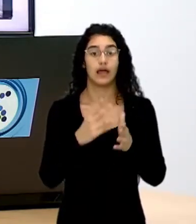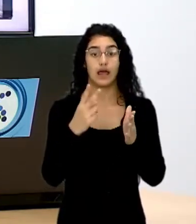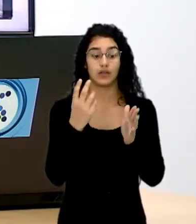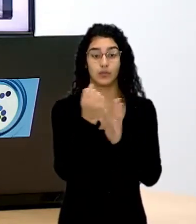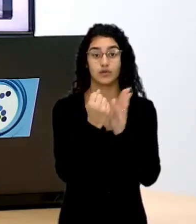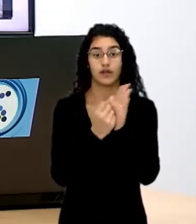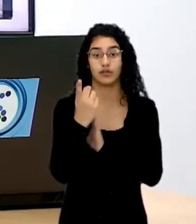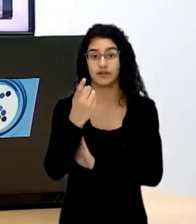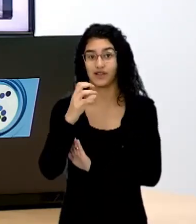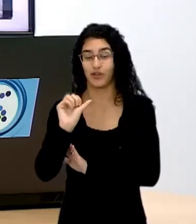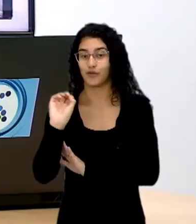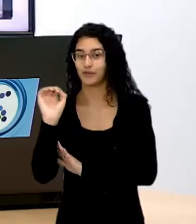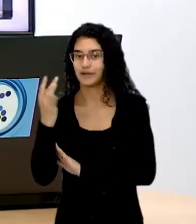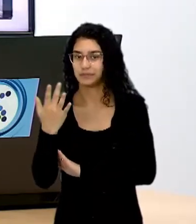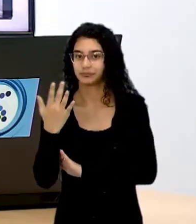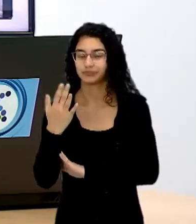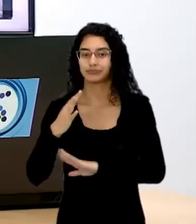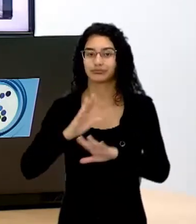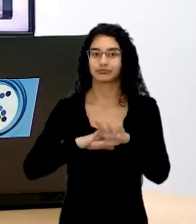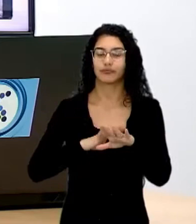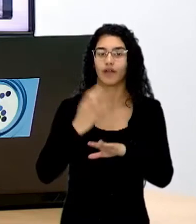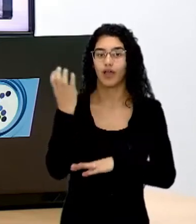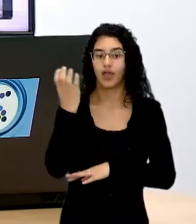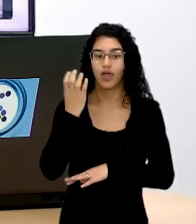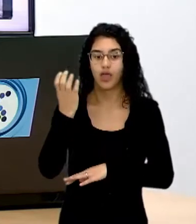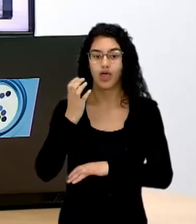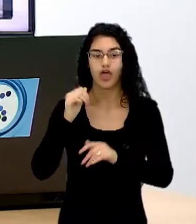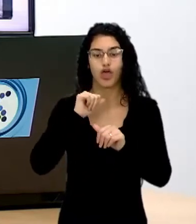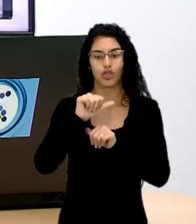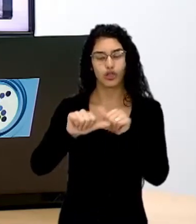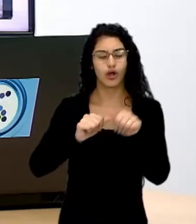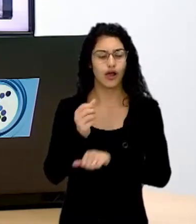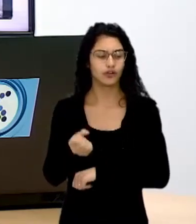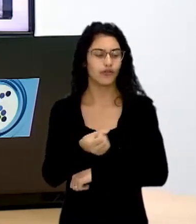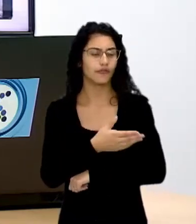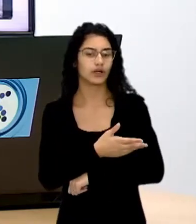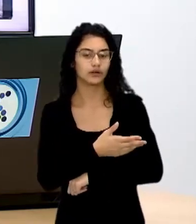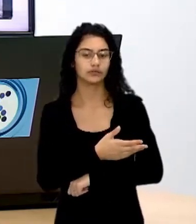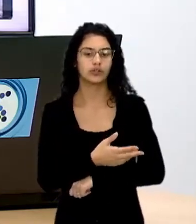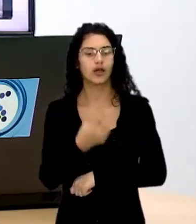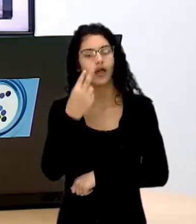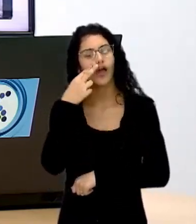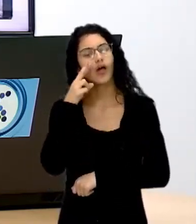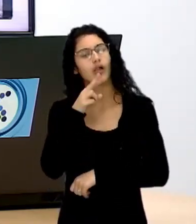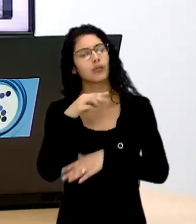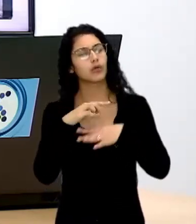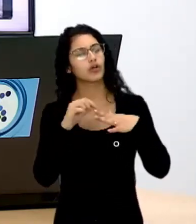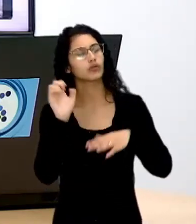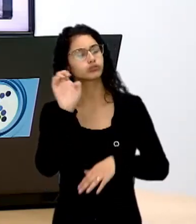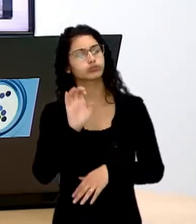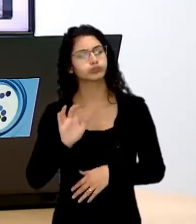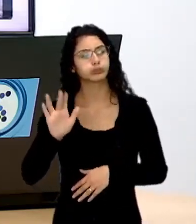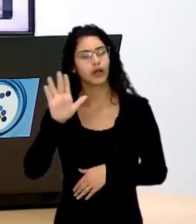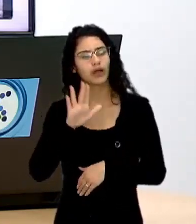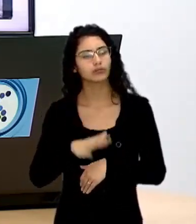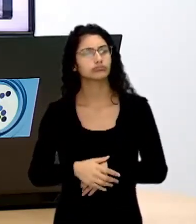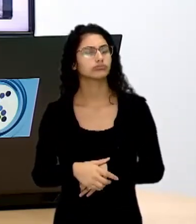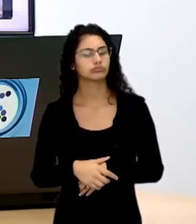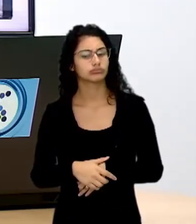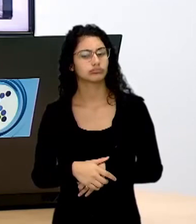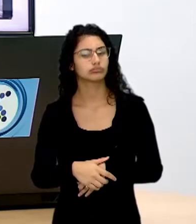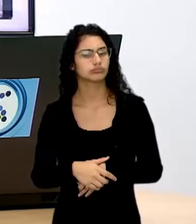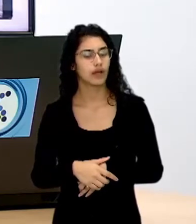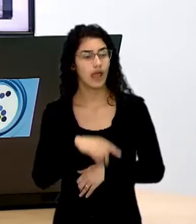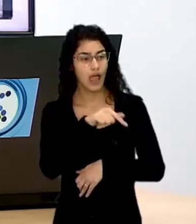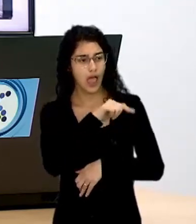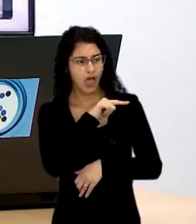o que acontece? Eles passam a querer modernização. Eles olham para o continente europeu, falam assim,